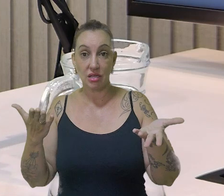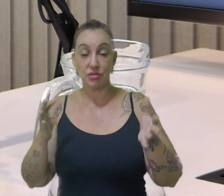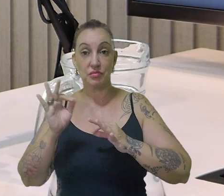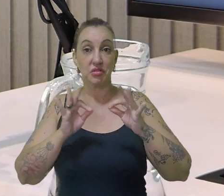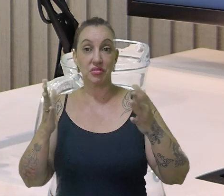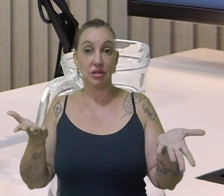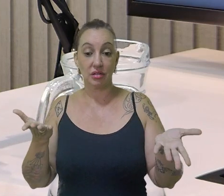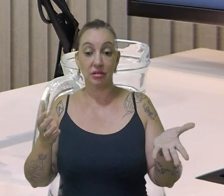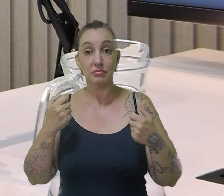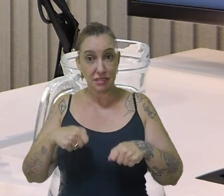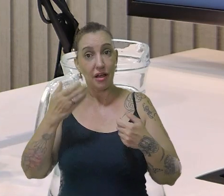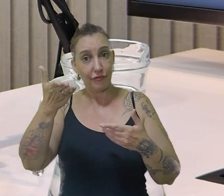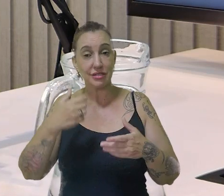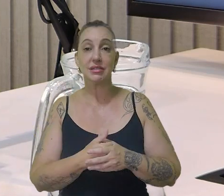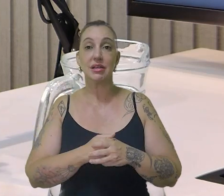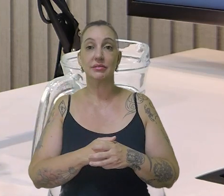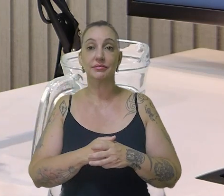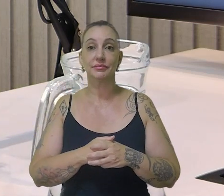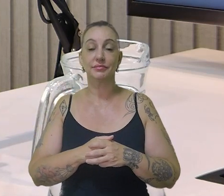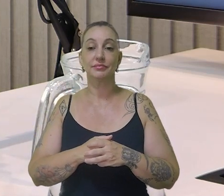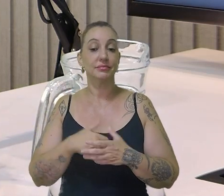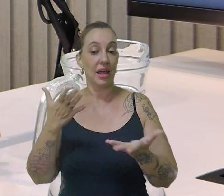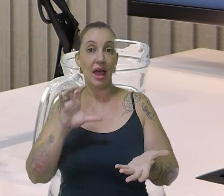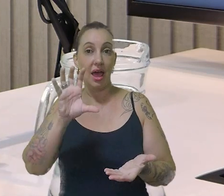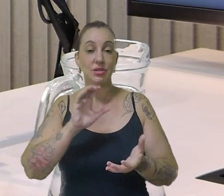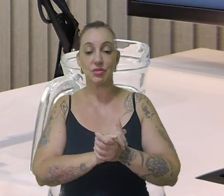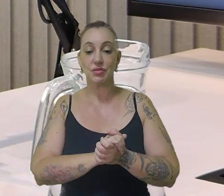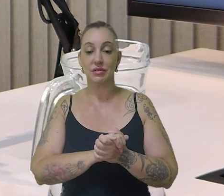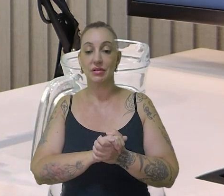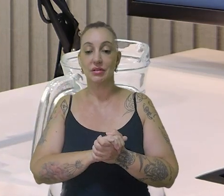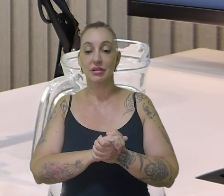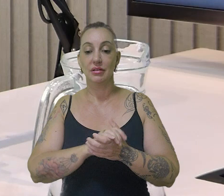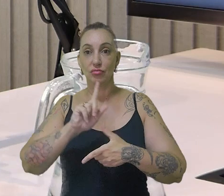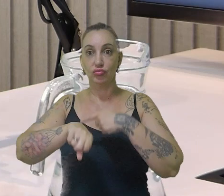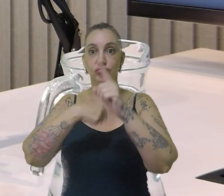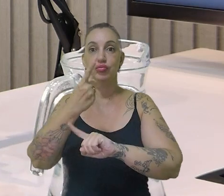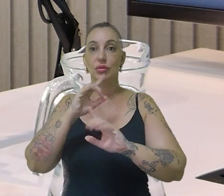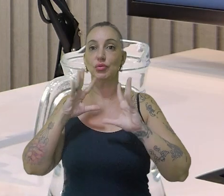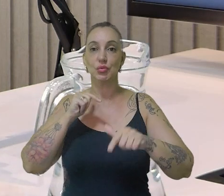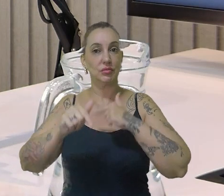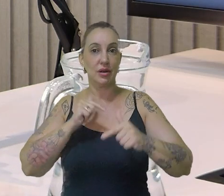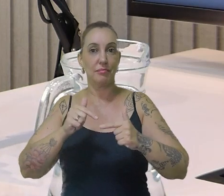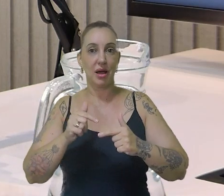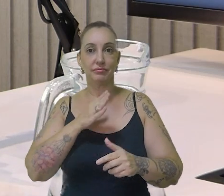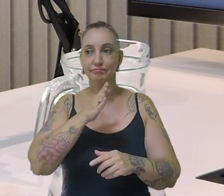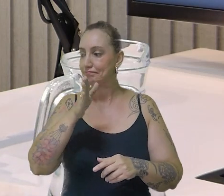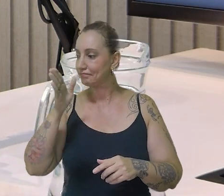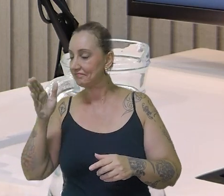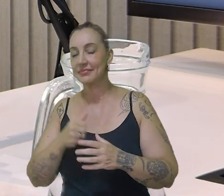nosso projeto tinha que ser você mesmo e aí foi isso E aí ele me alavancou para tudo que eu fiz depois assim